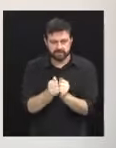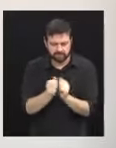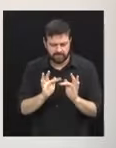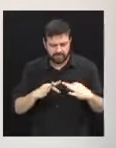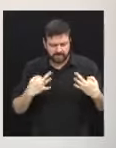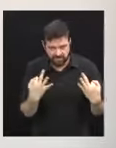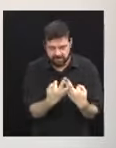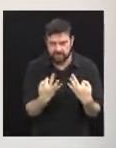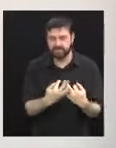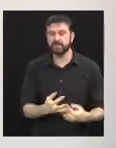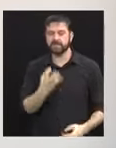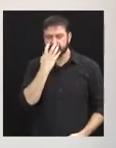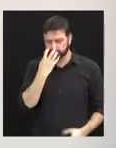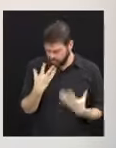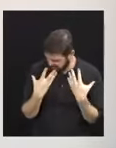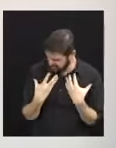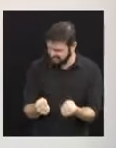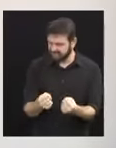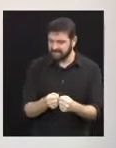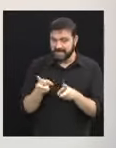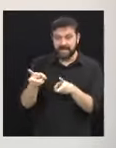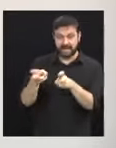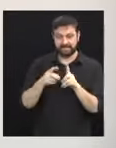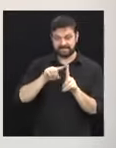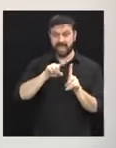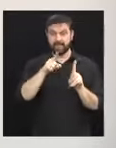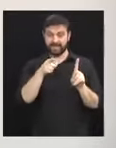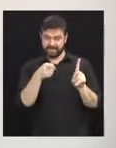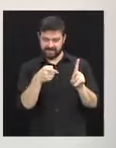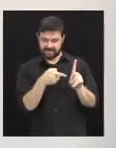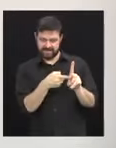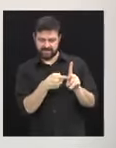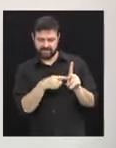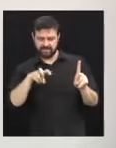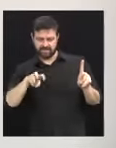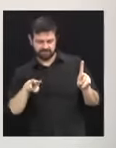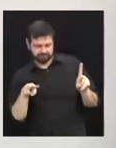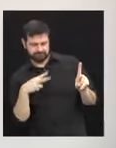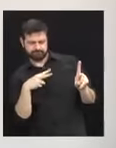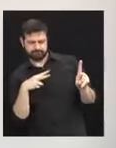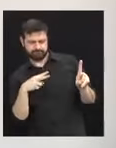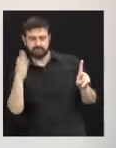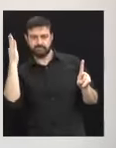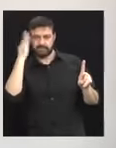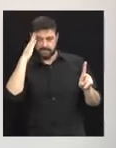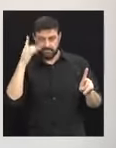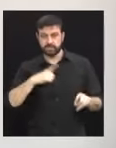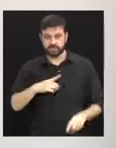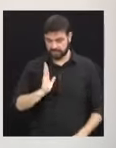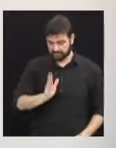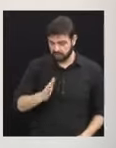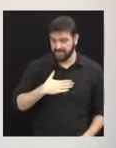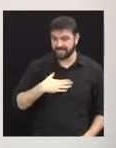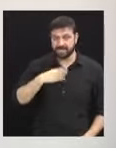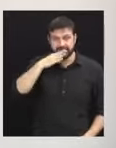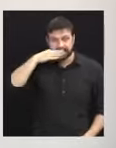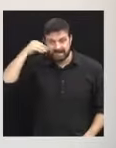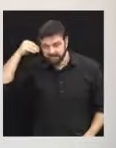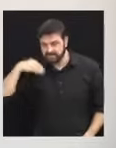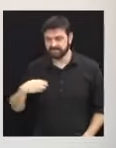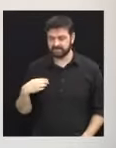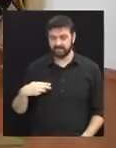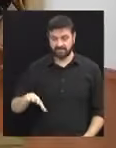né? Ele sempre aceita e ele percebe, ele sabe que está chegando alguém, ele acompanha a gestação. Eu tive um animal da minha adolescência que acompanhou a